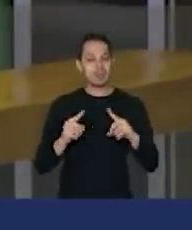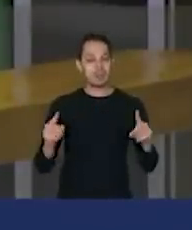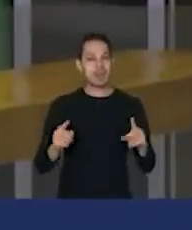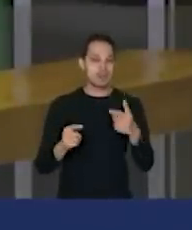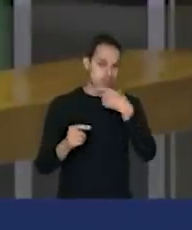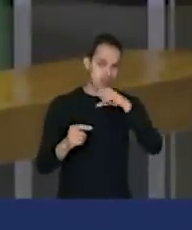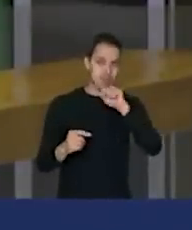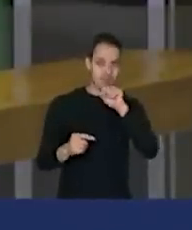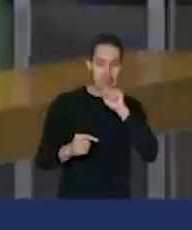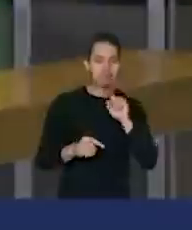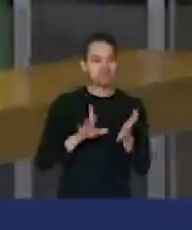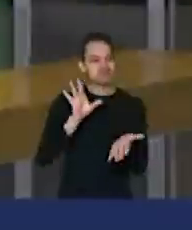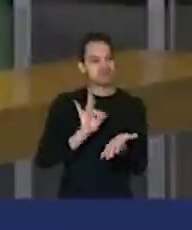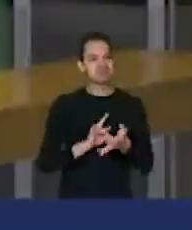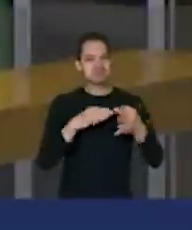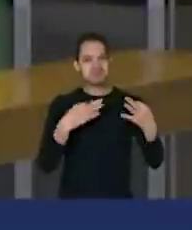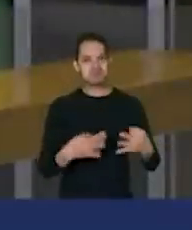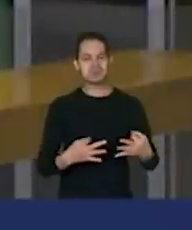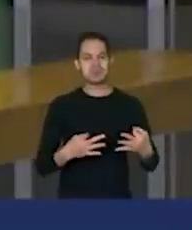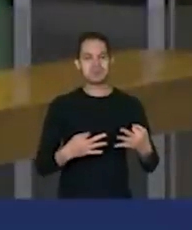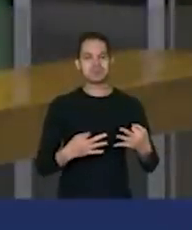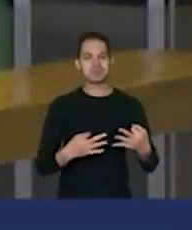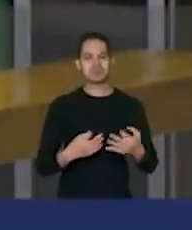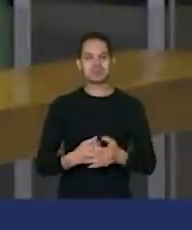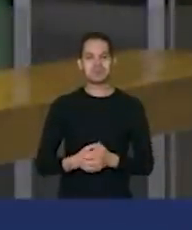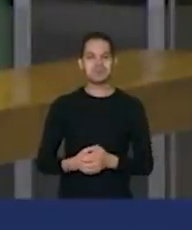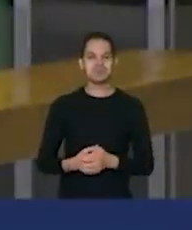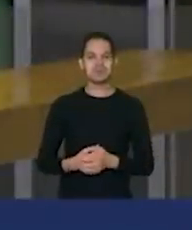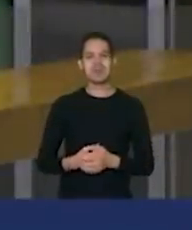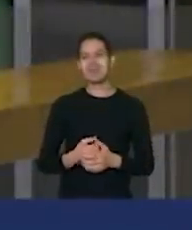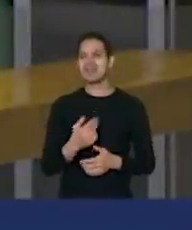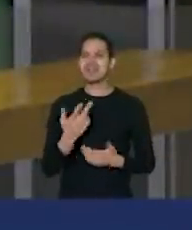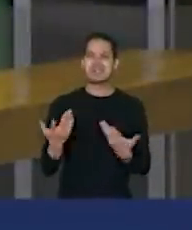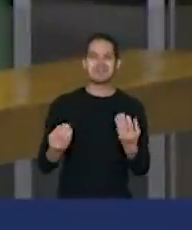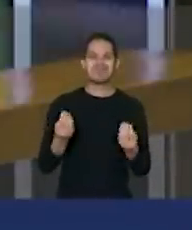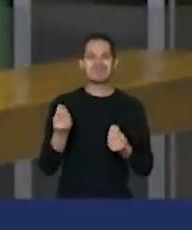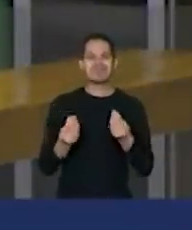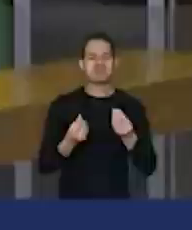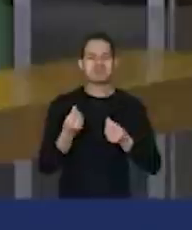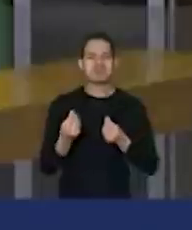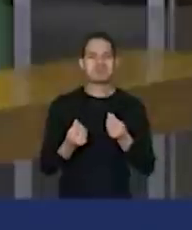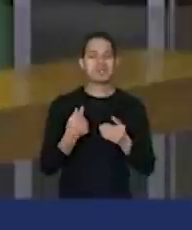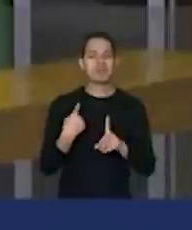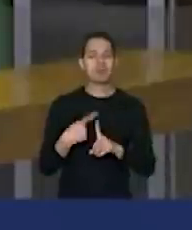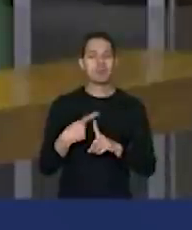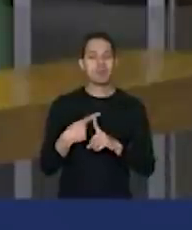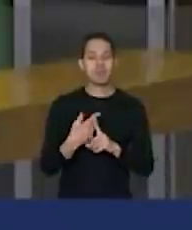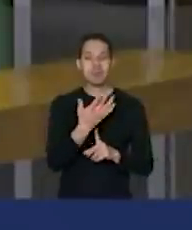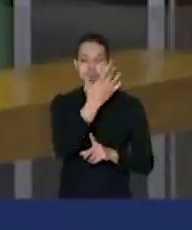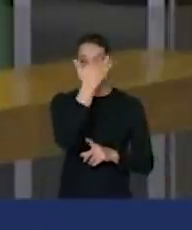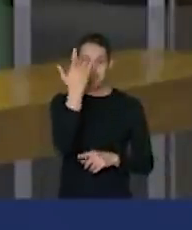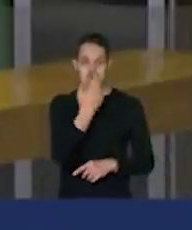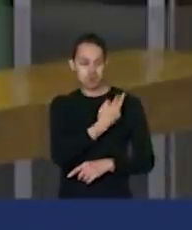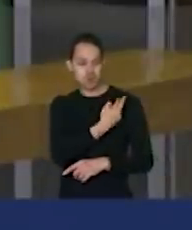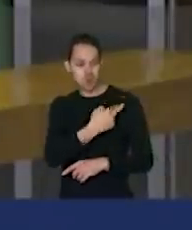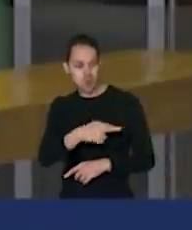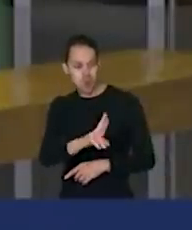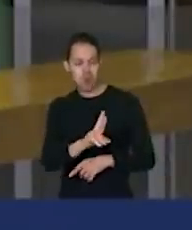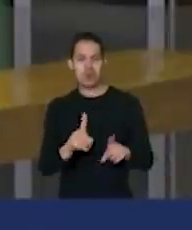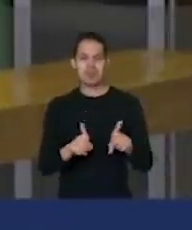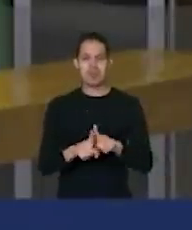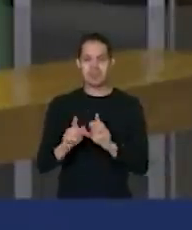pai é uma loucura porque os religiosos e os